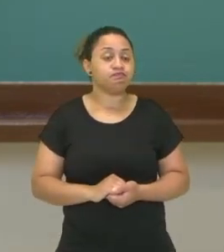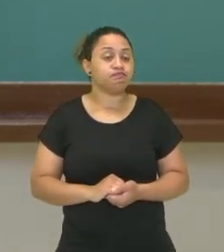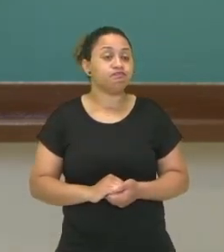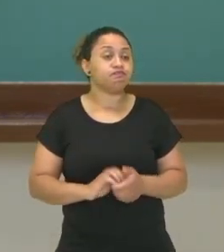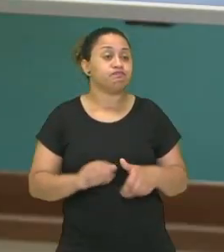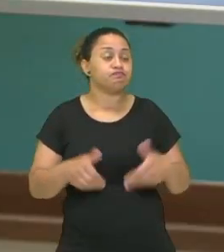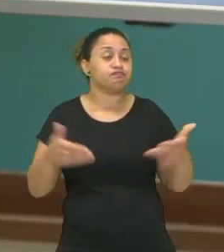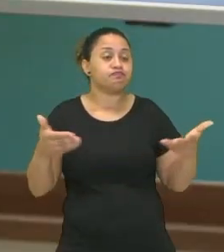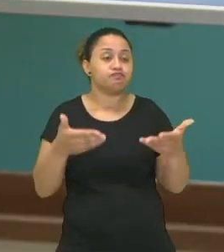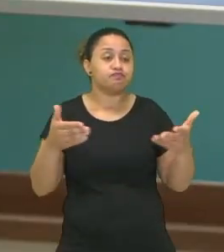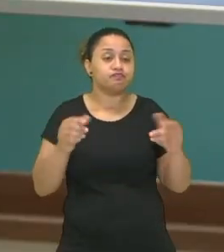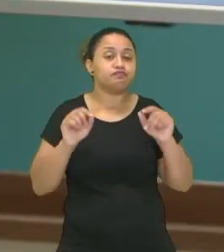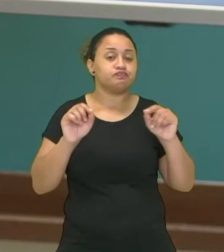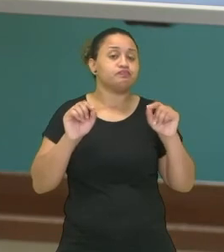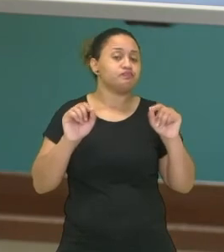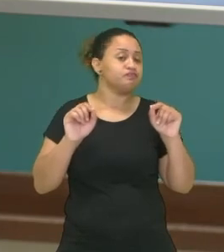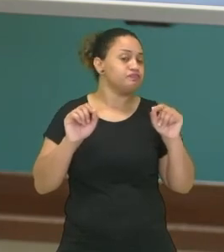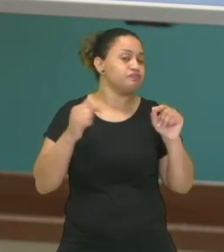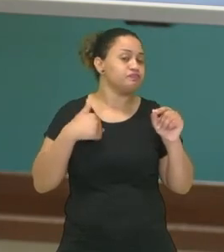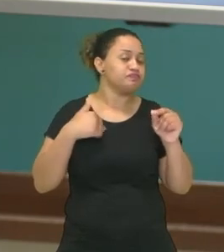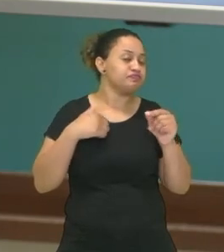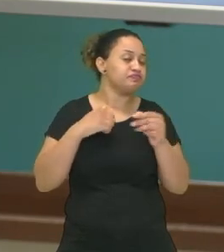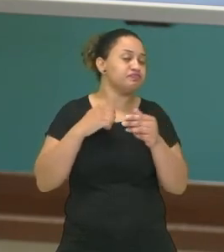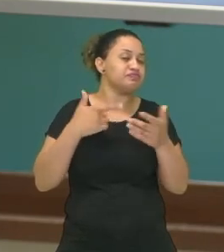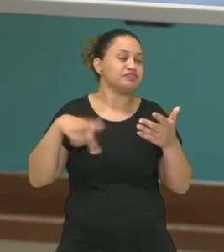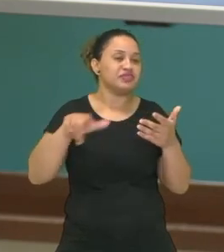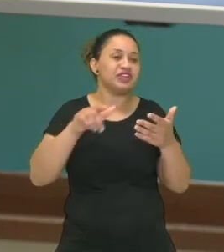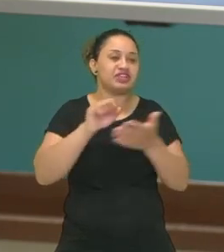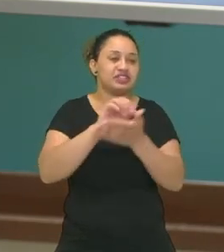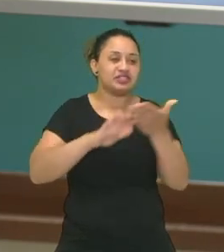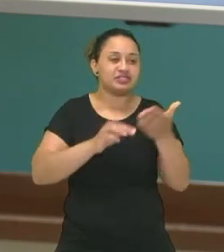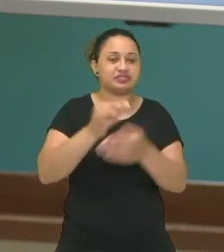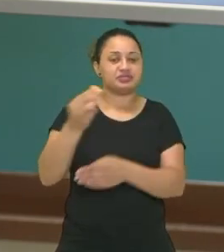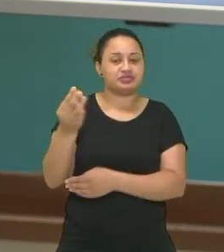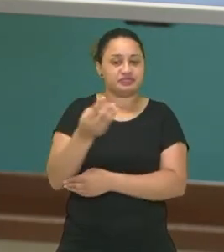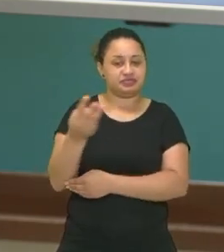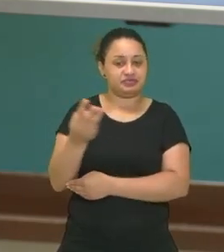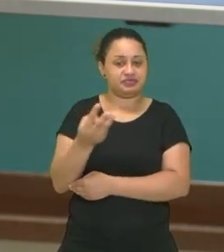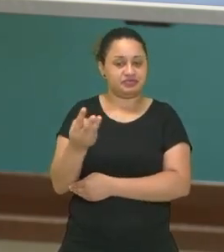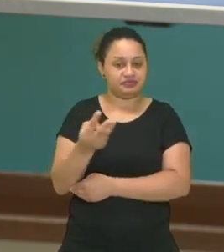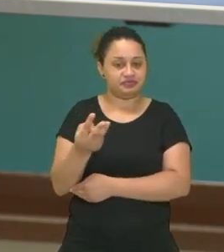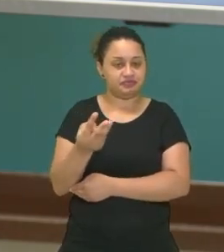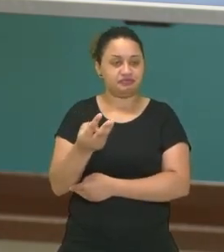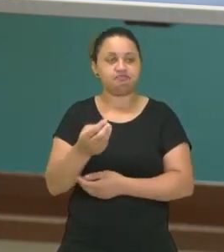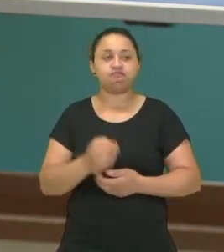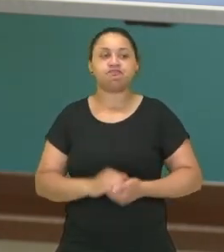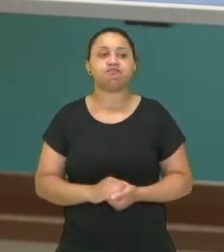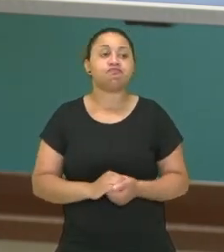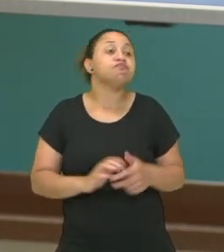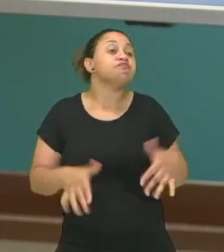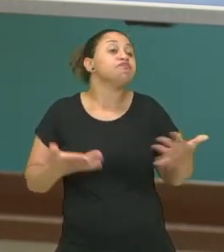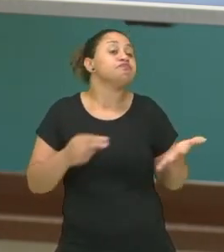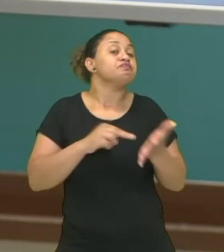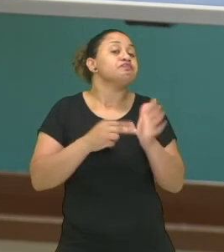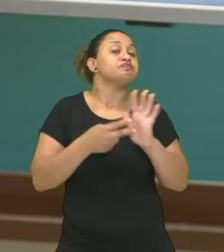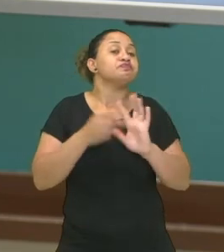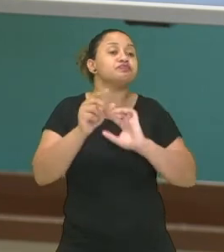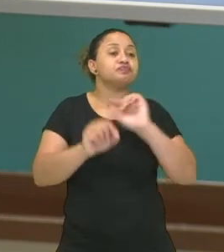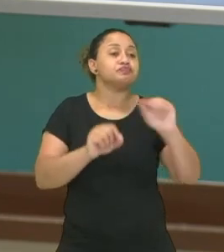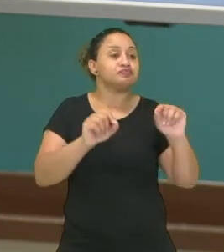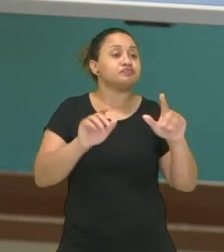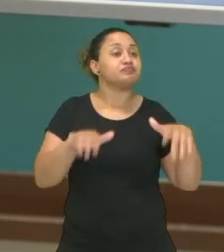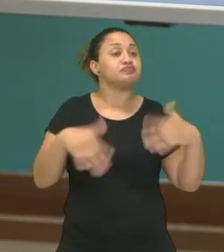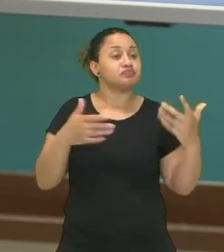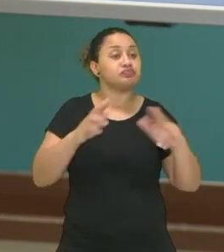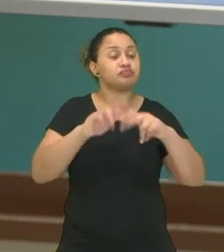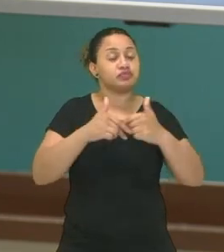E agora, pessoal, a professora vai deixar para vocês o exercício de número 3, que diz o seguinte: